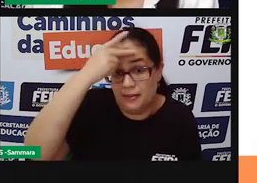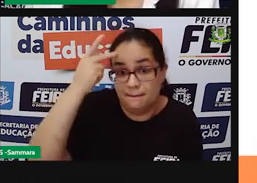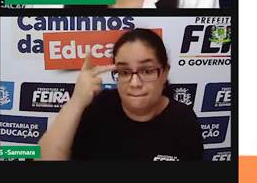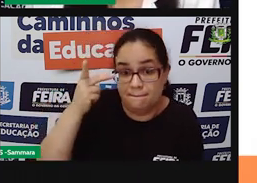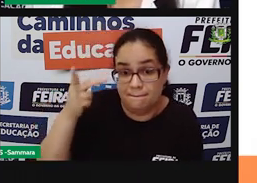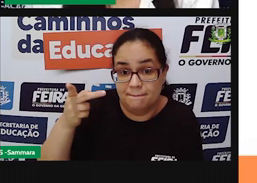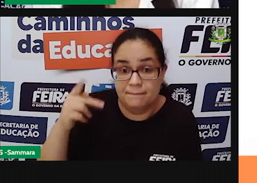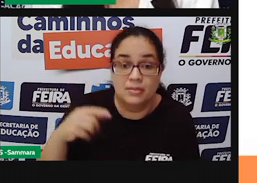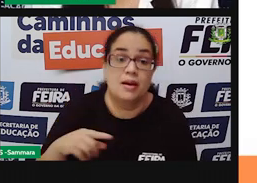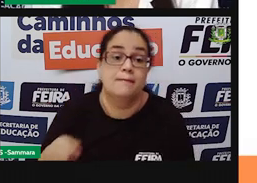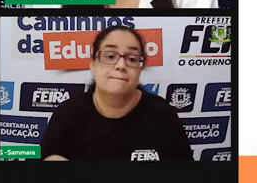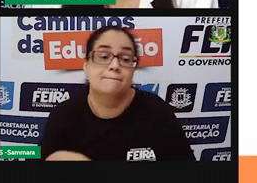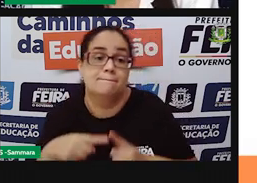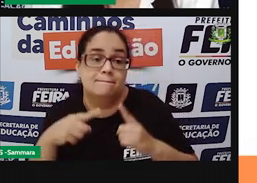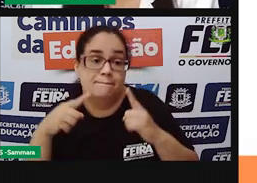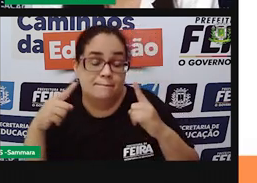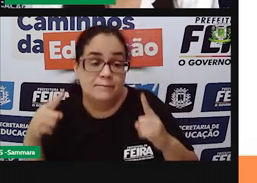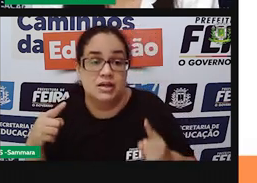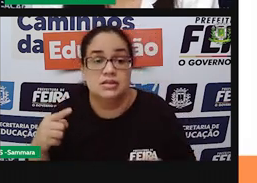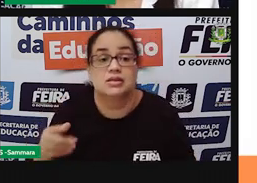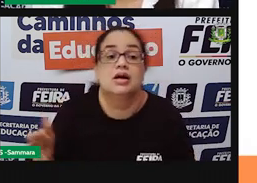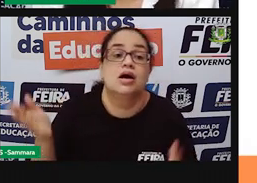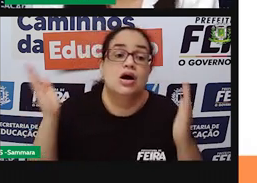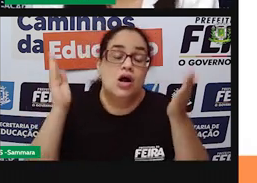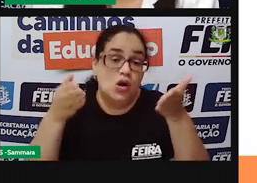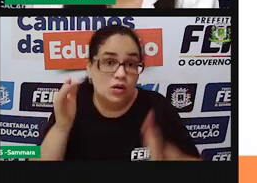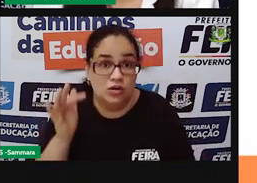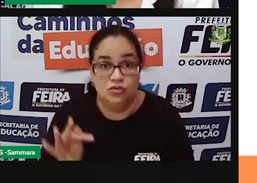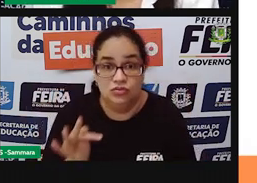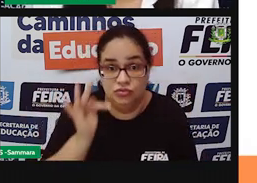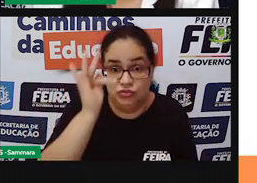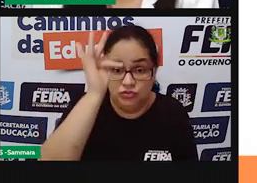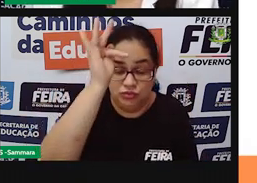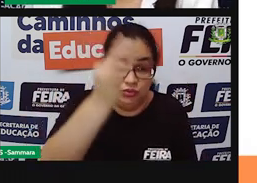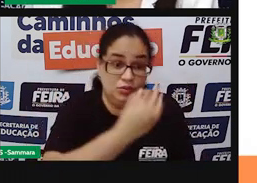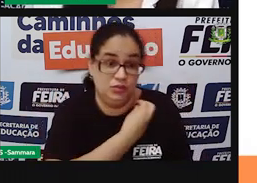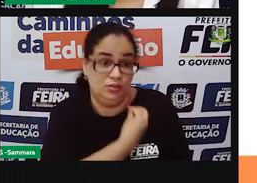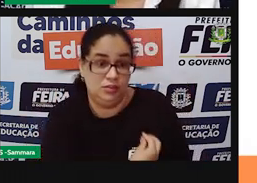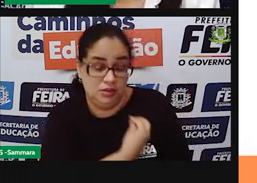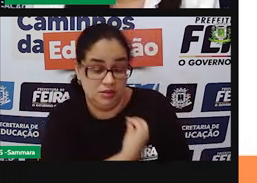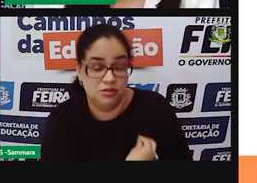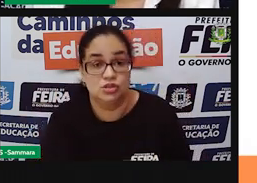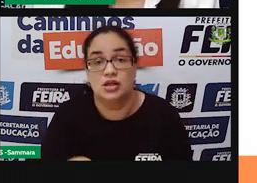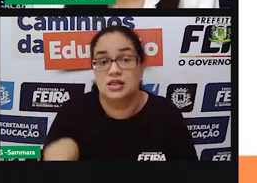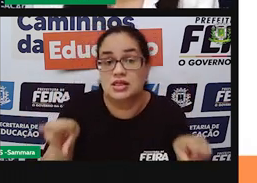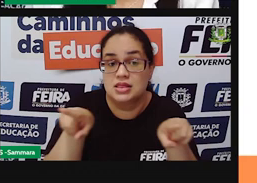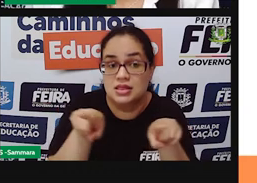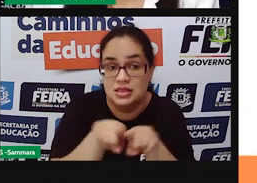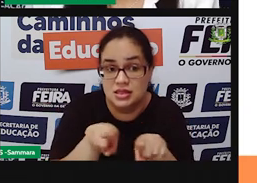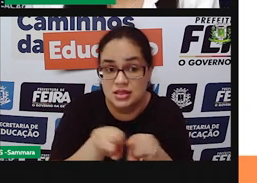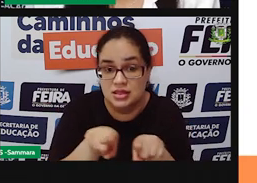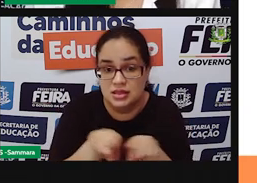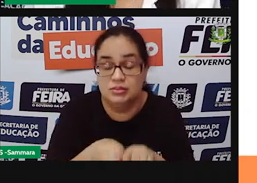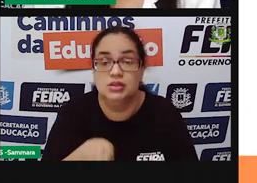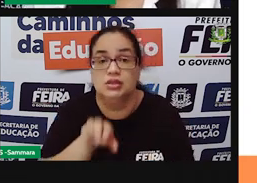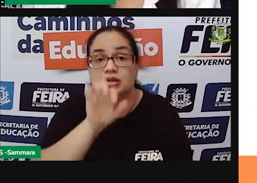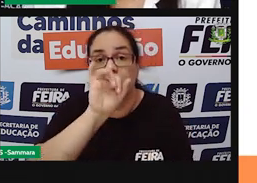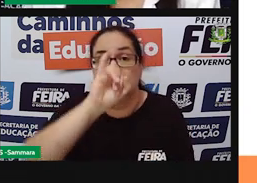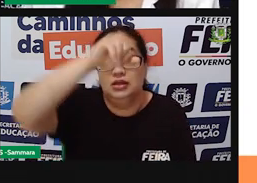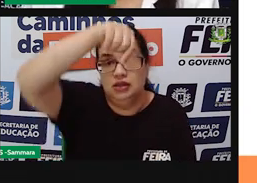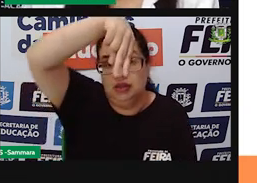plural, mas aí já no momento passado. Então, aí o futuro do presente e também o modo